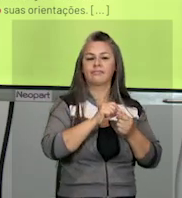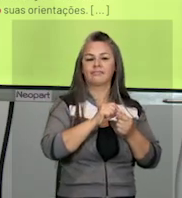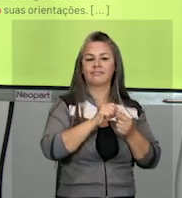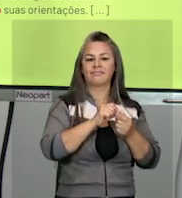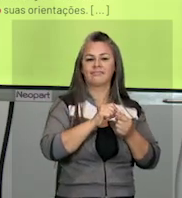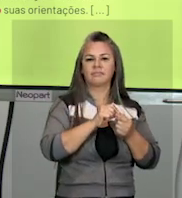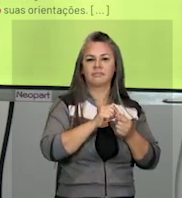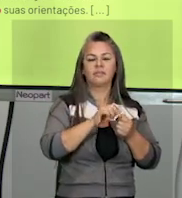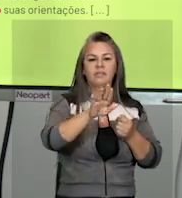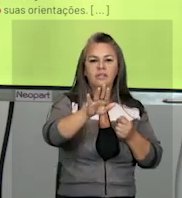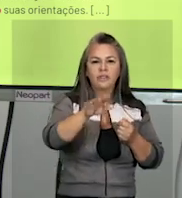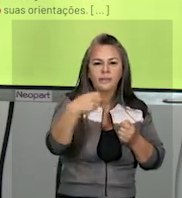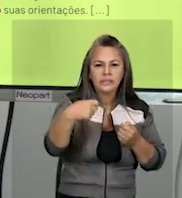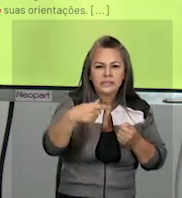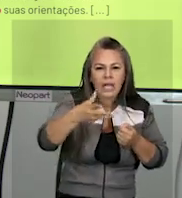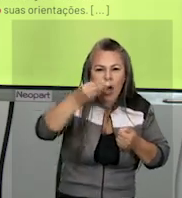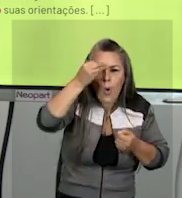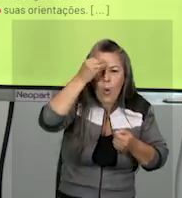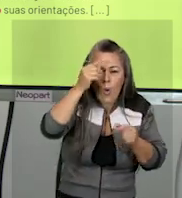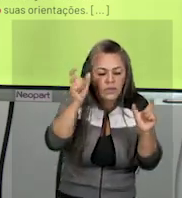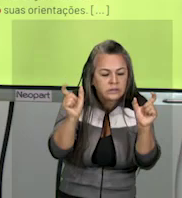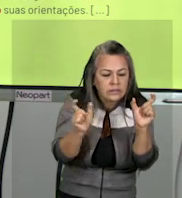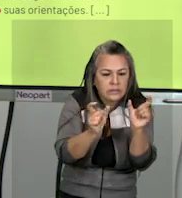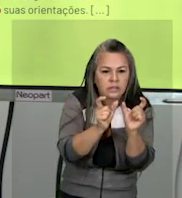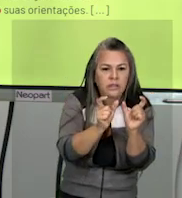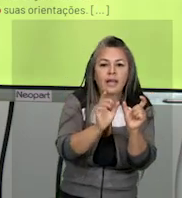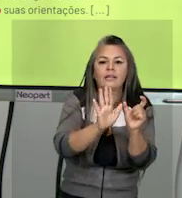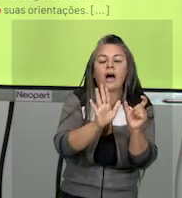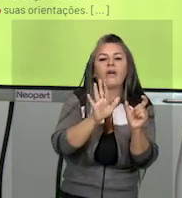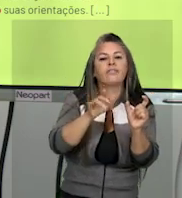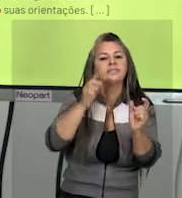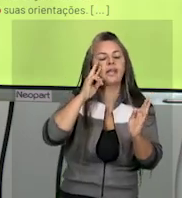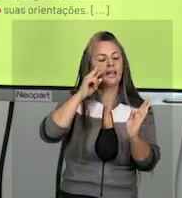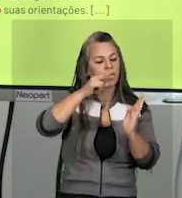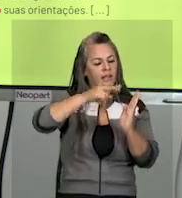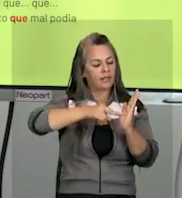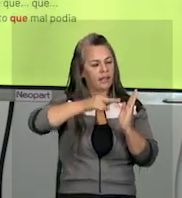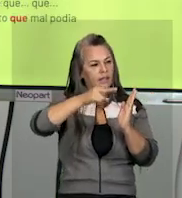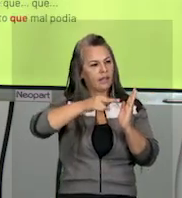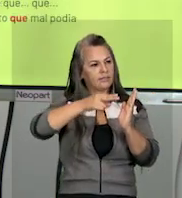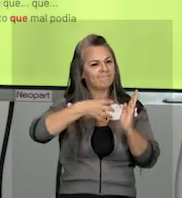a conjunção, é você pensar no que ela produz de sentido.